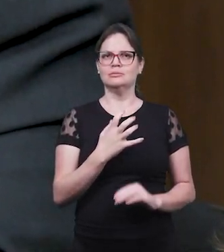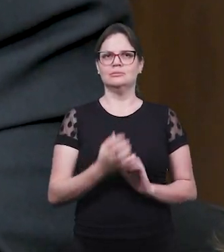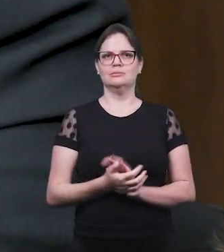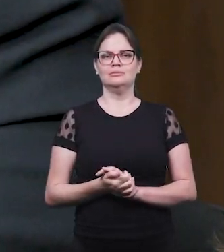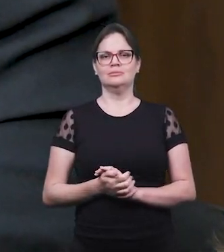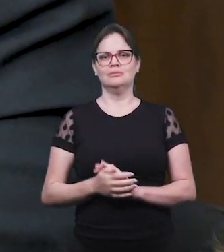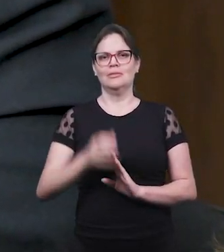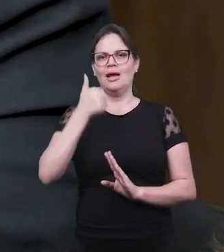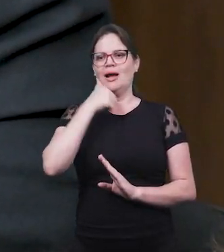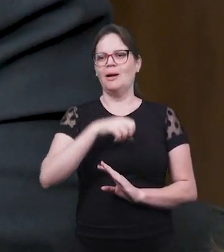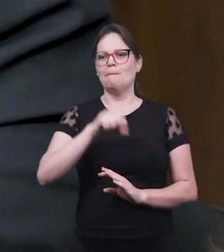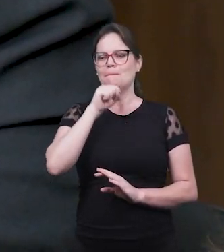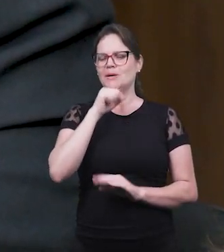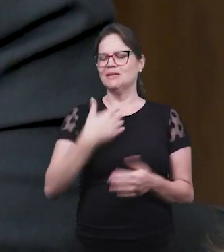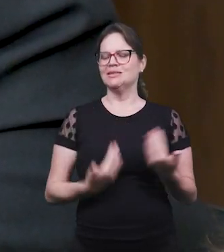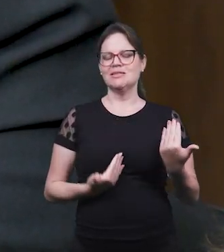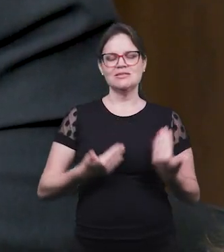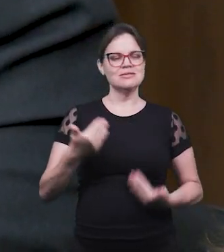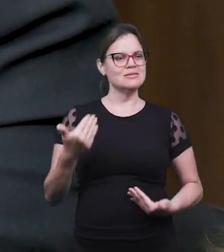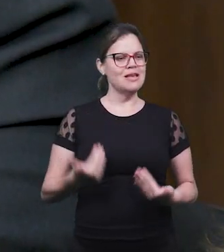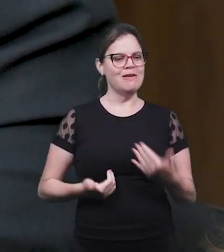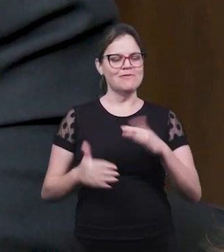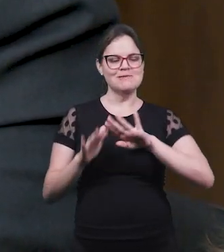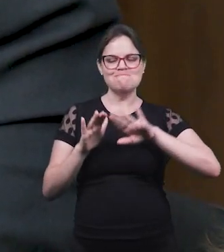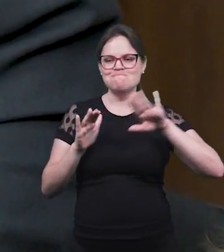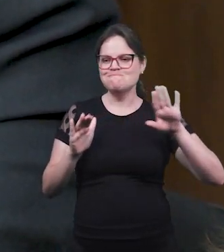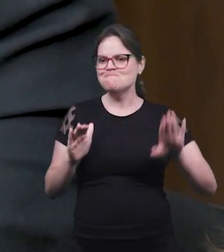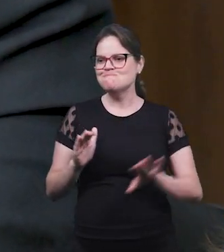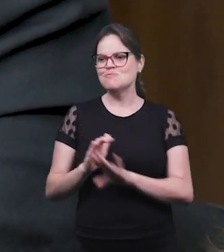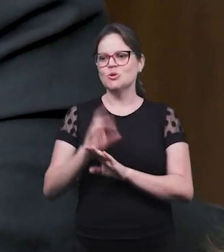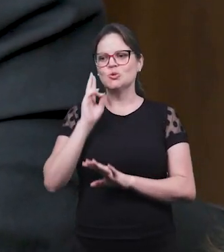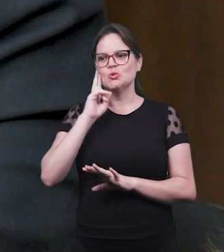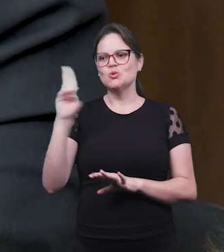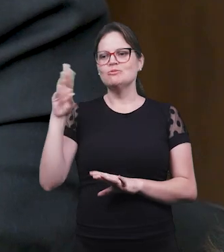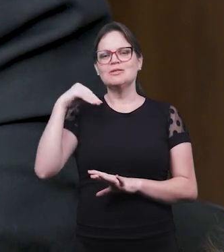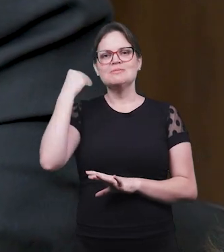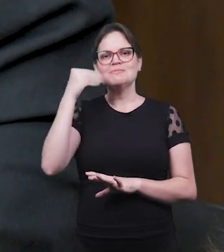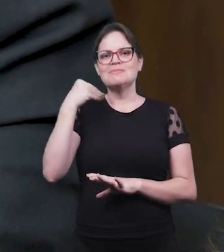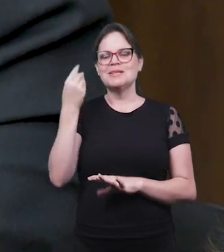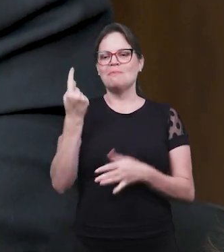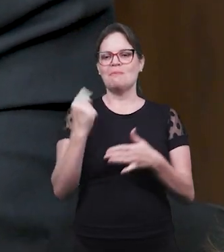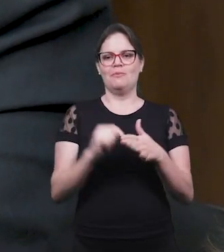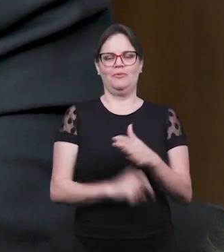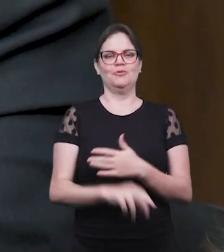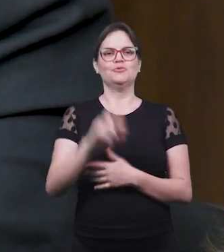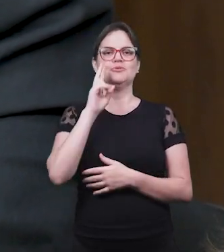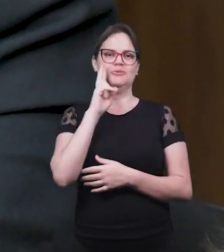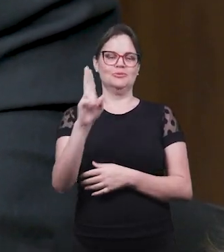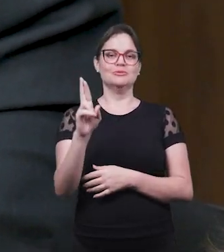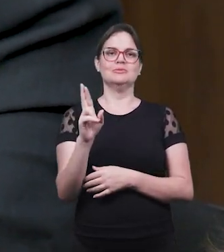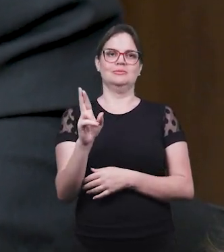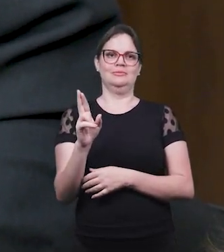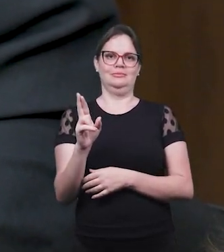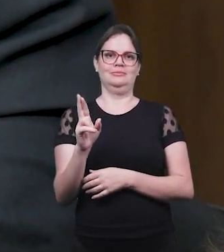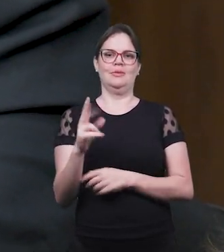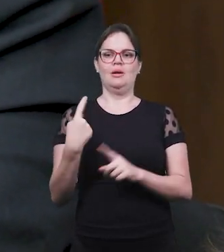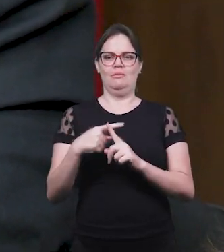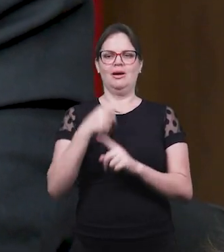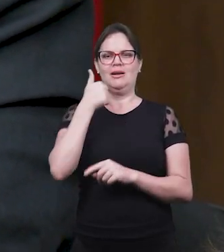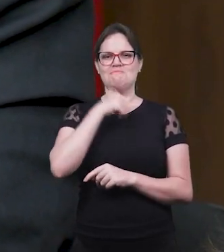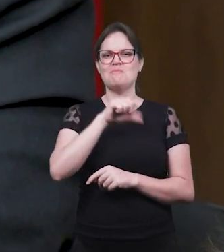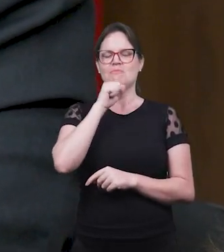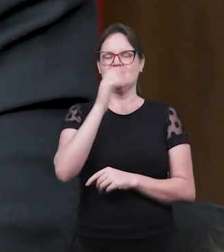né? E uma mãe serva do Senhor, de experiências muito profundas com o Senhor. Ela sabia o Deus que